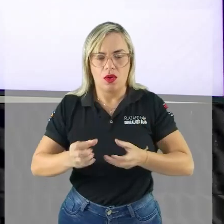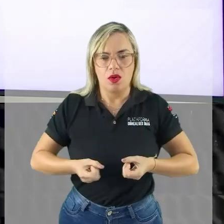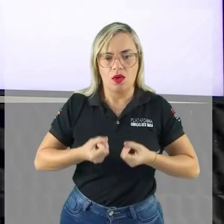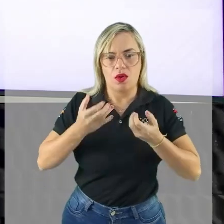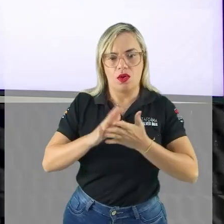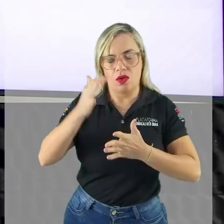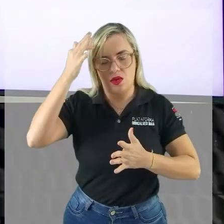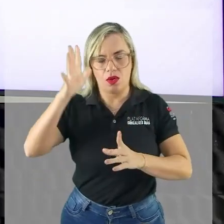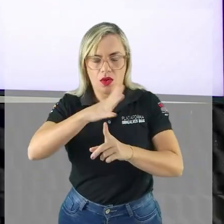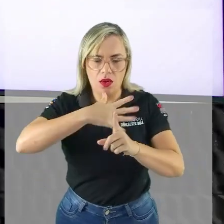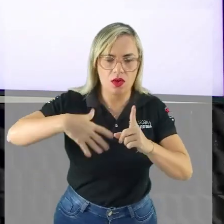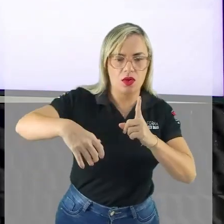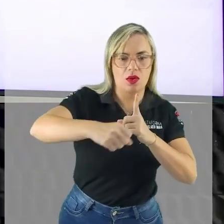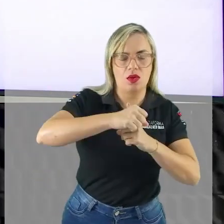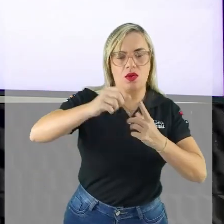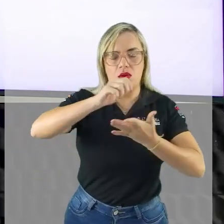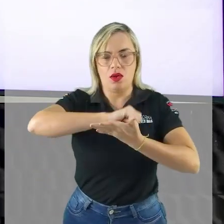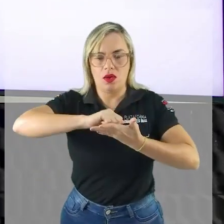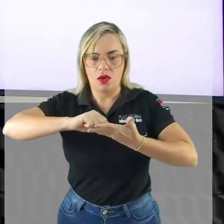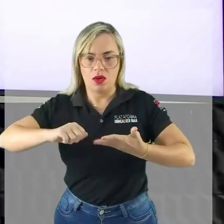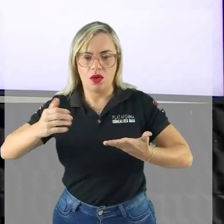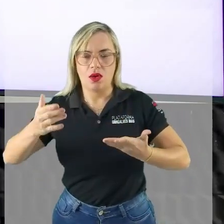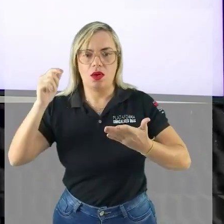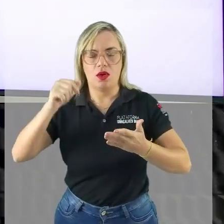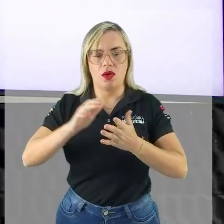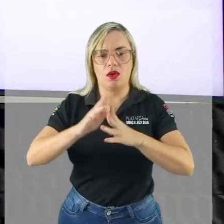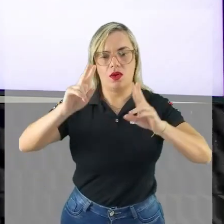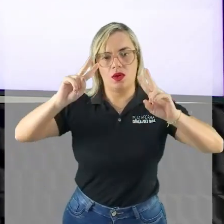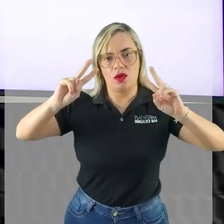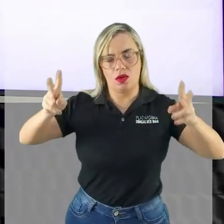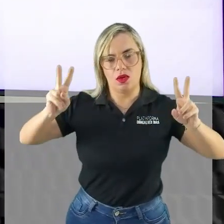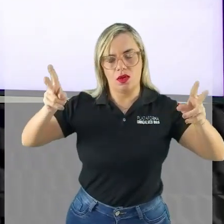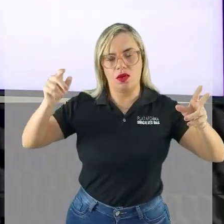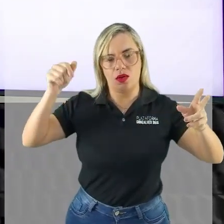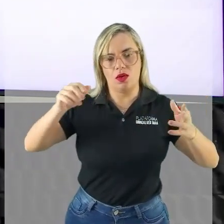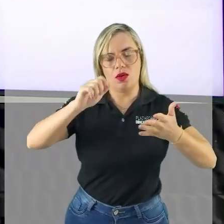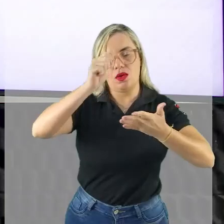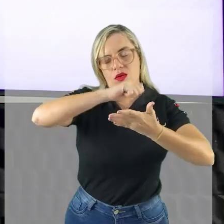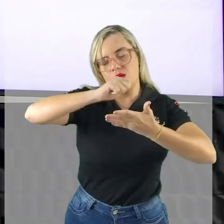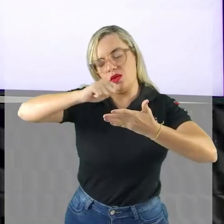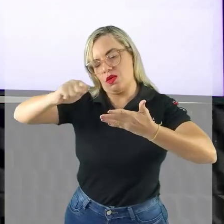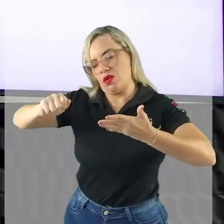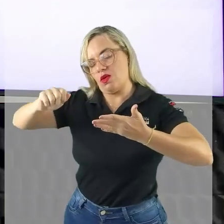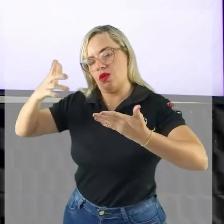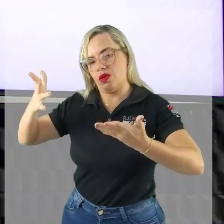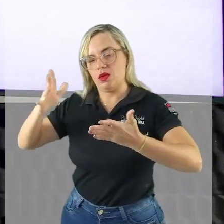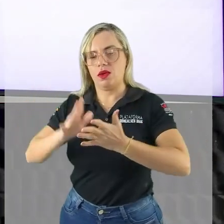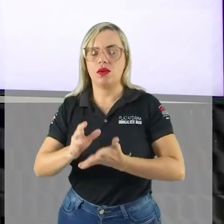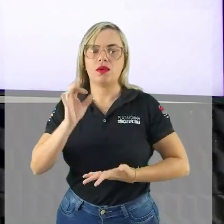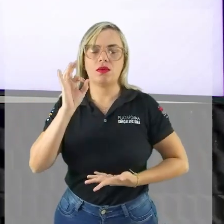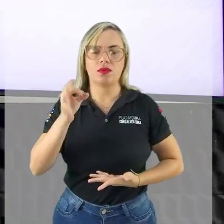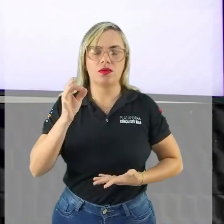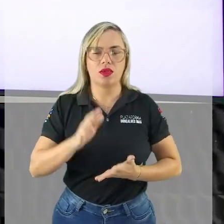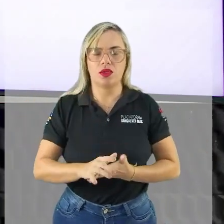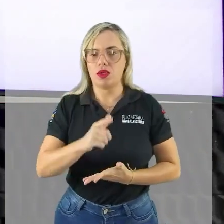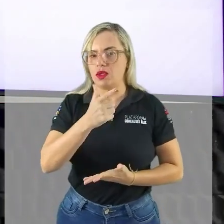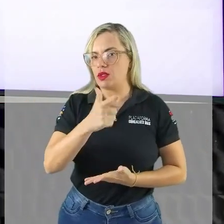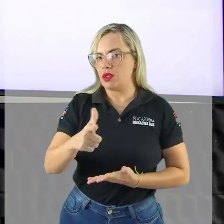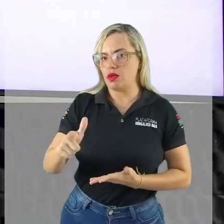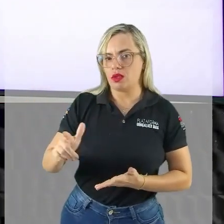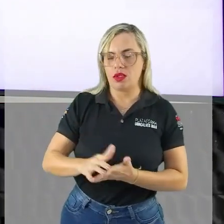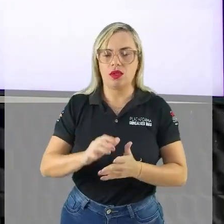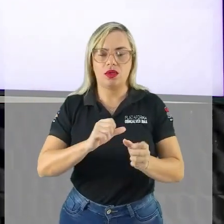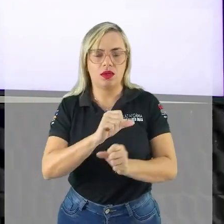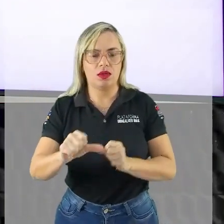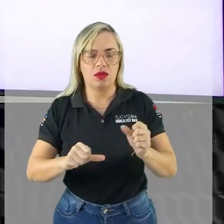sociólogo escreveu, tá? Você vai abrir aspas, colocar a citação, fechar aspas, sem nenhuma mudança,